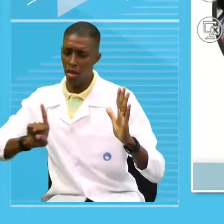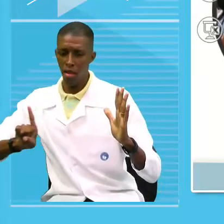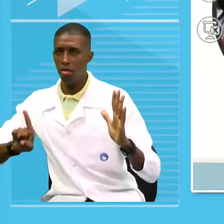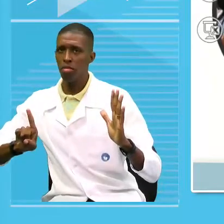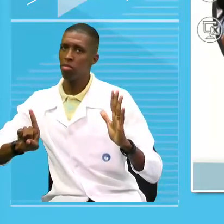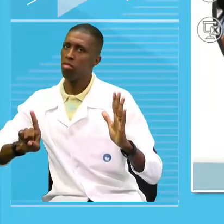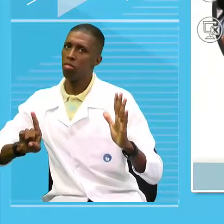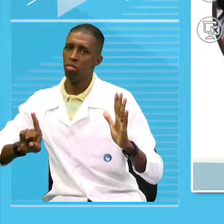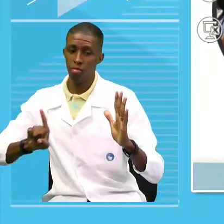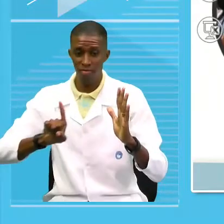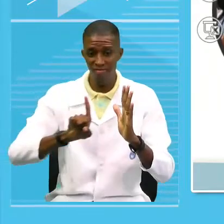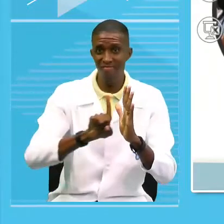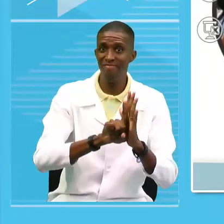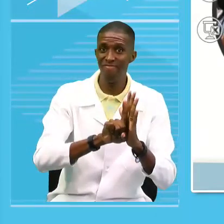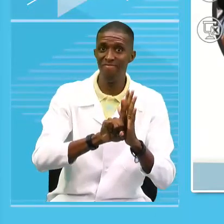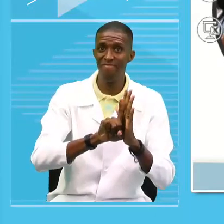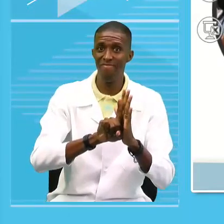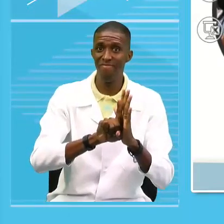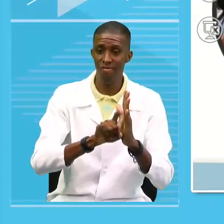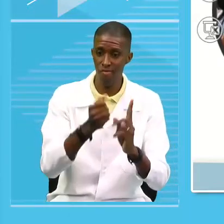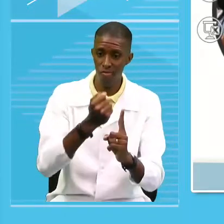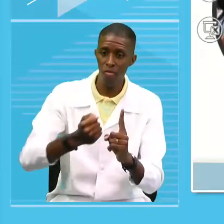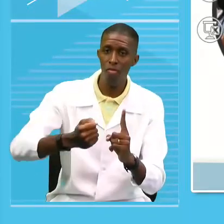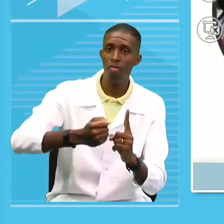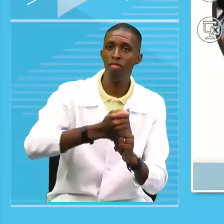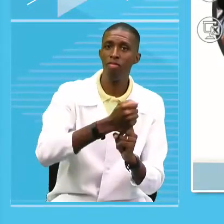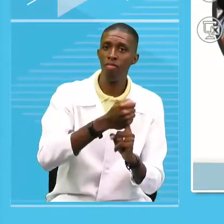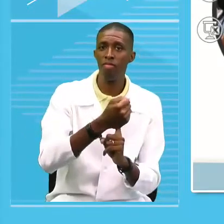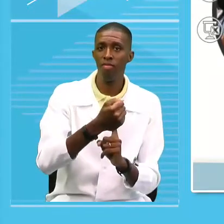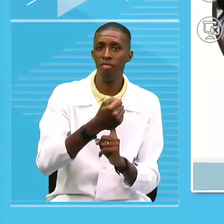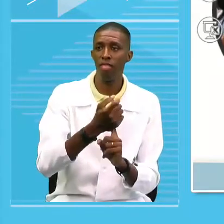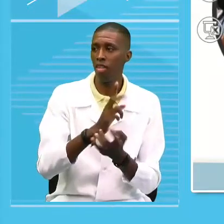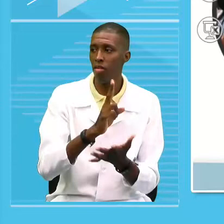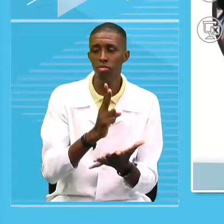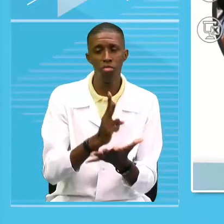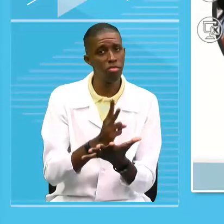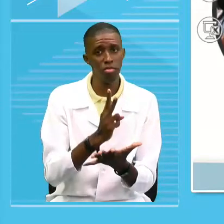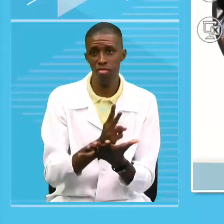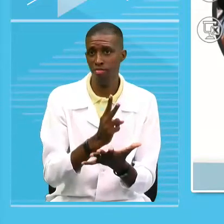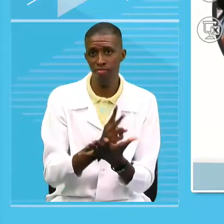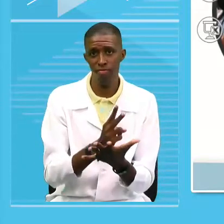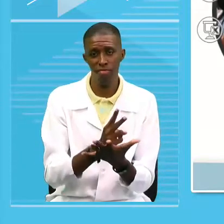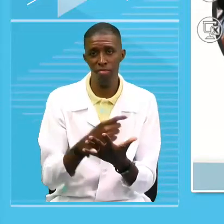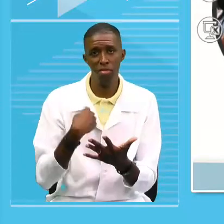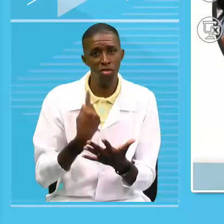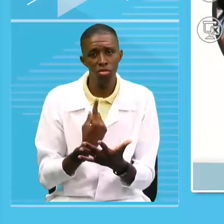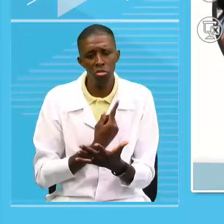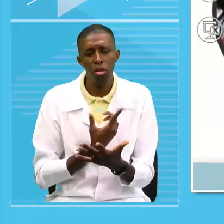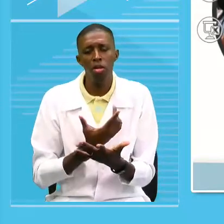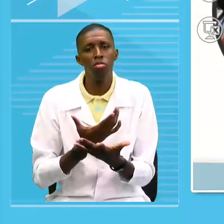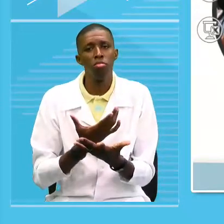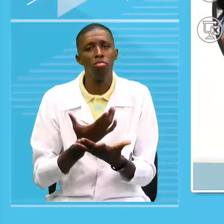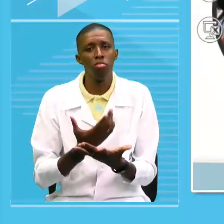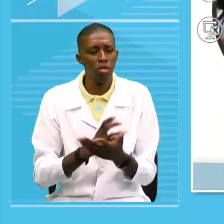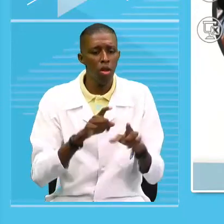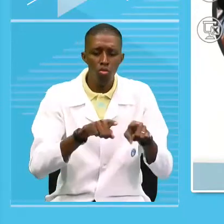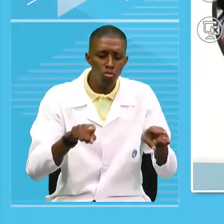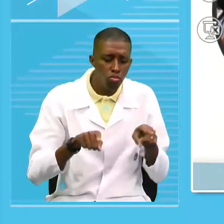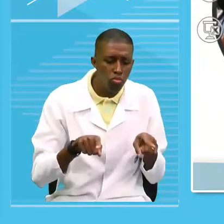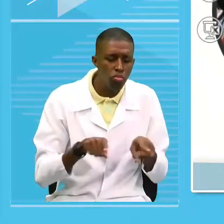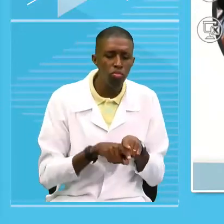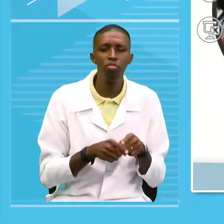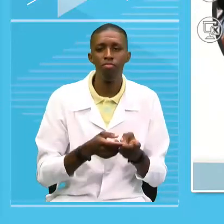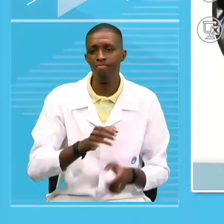dividindo espaço o tempo inteiro eu quero muito que vocês se liguem que vocês percebam como é que isso funciona